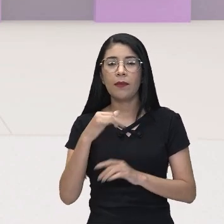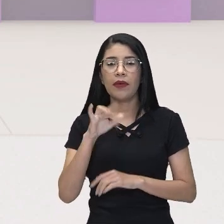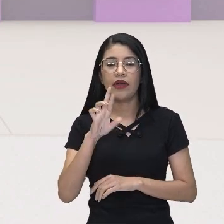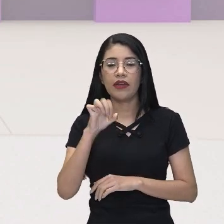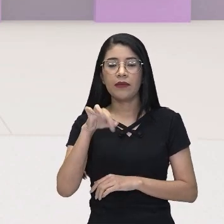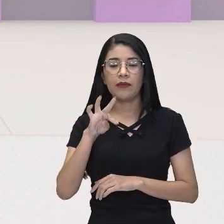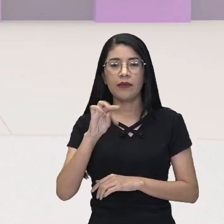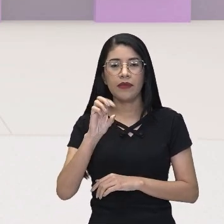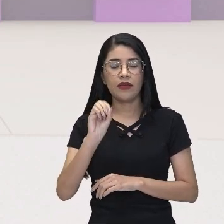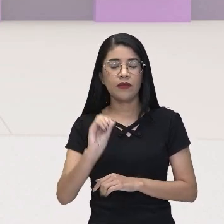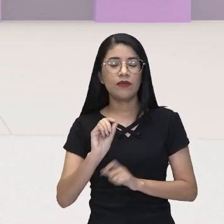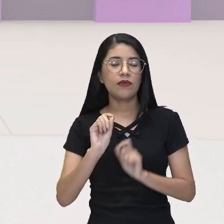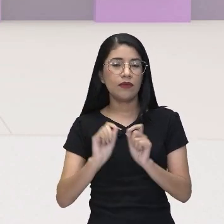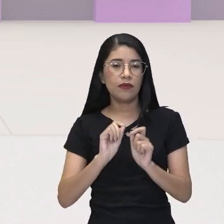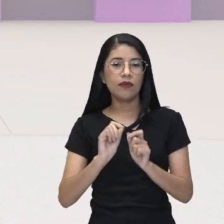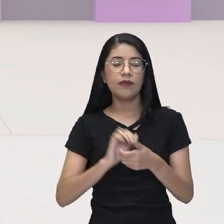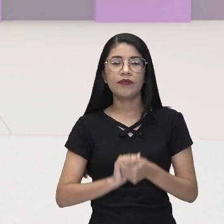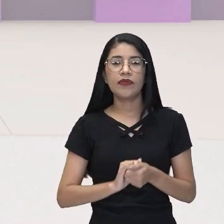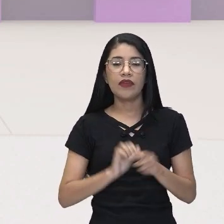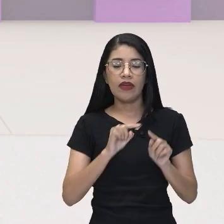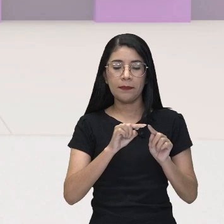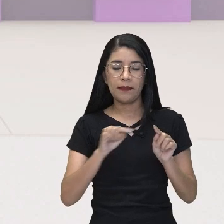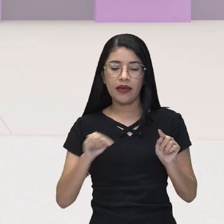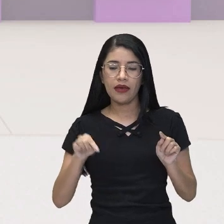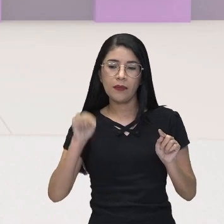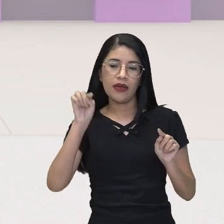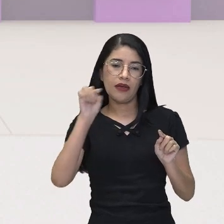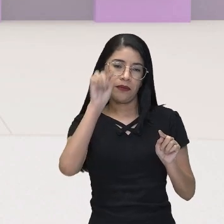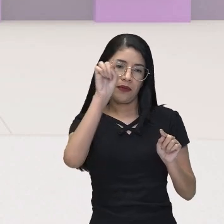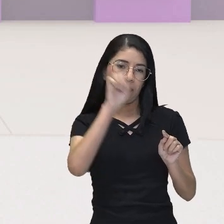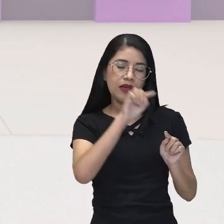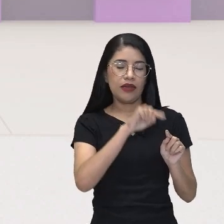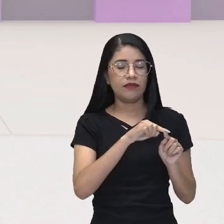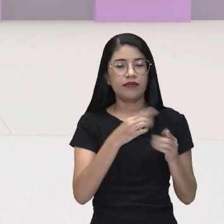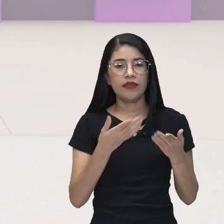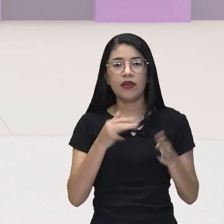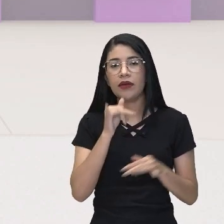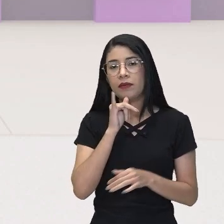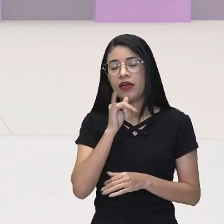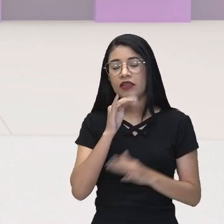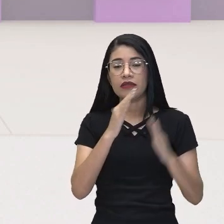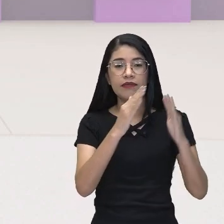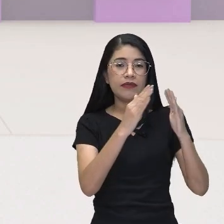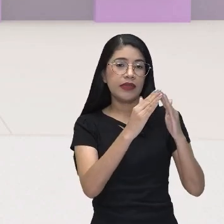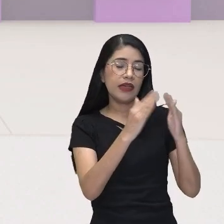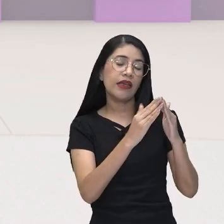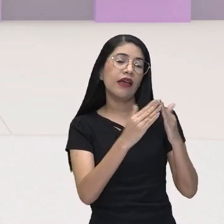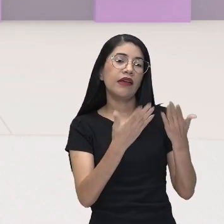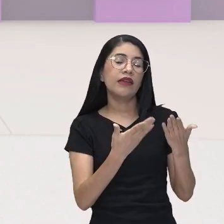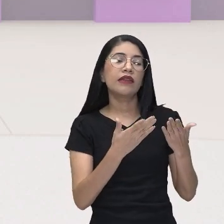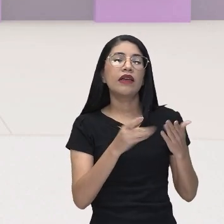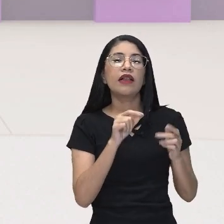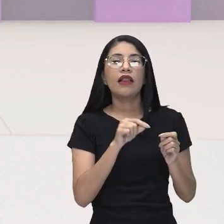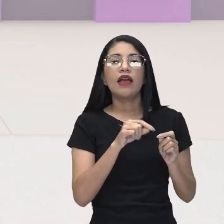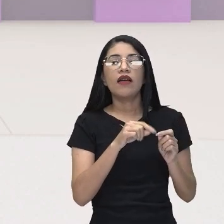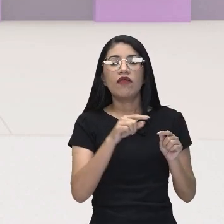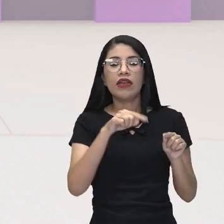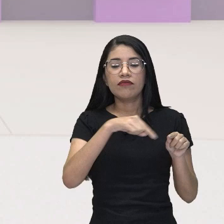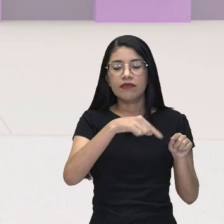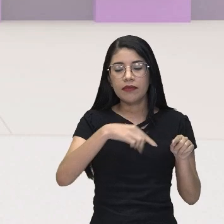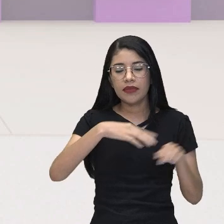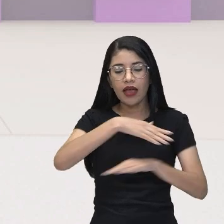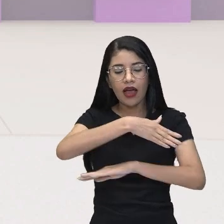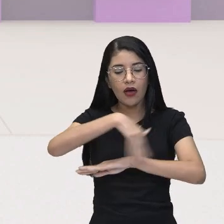trata justamente de você contornar essa figura. Imagina que você sai da sua casa e, de repente, você vai dar uma volta no